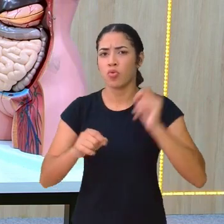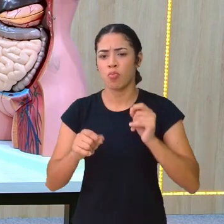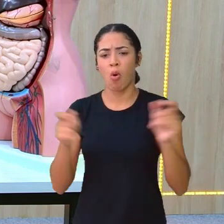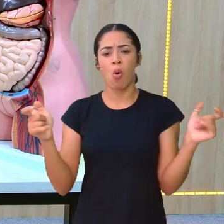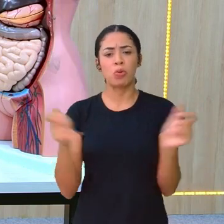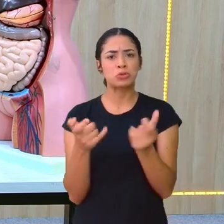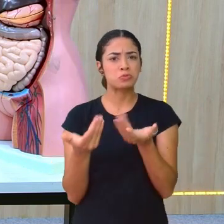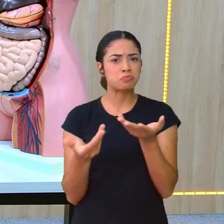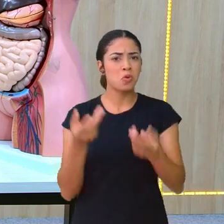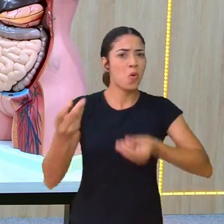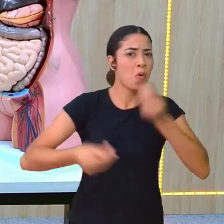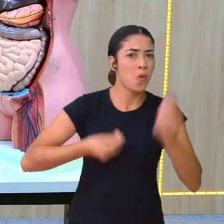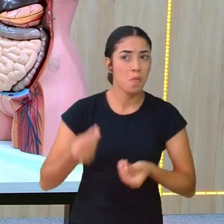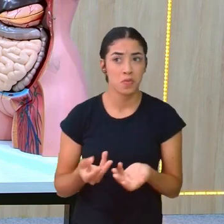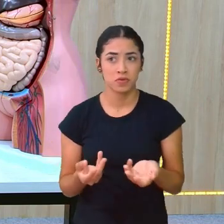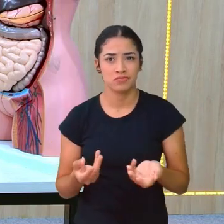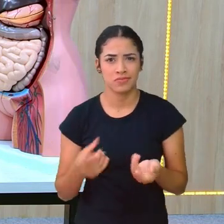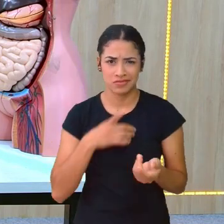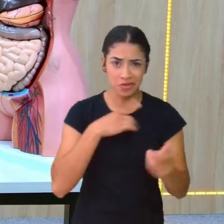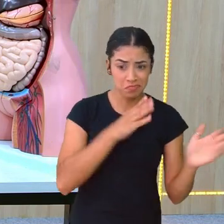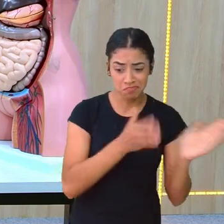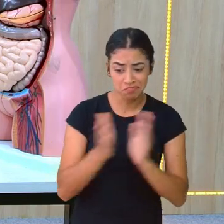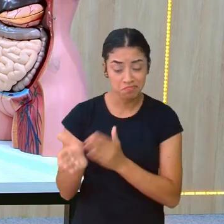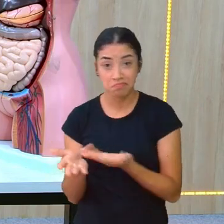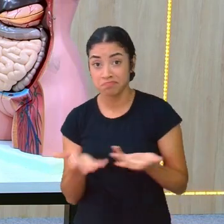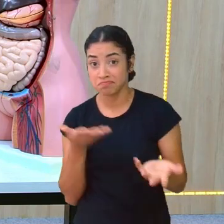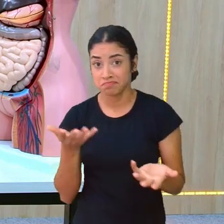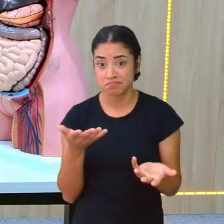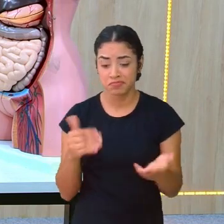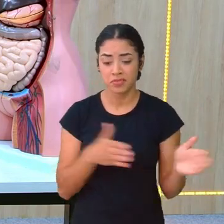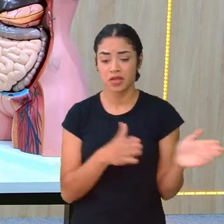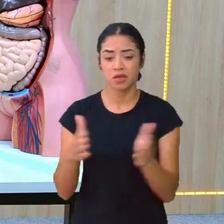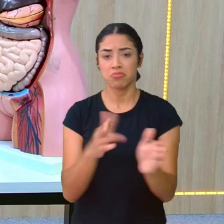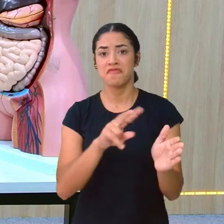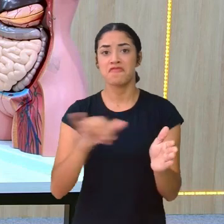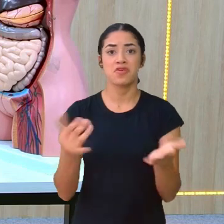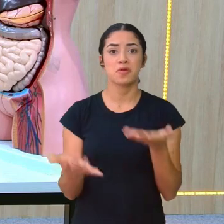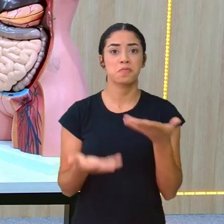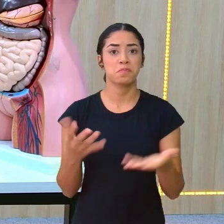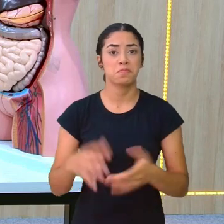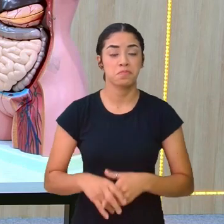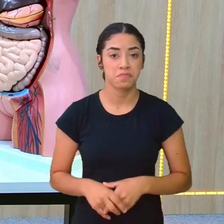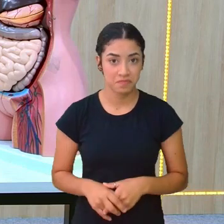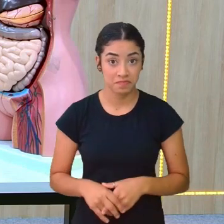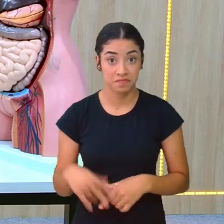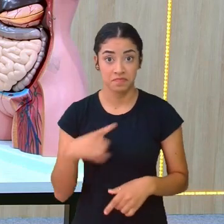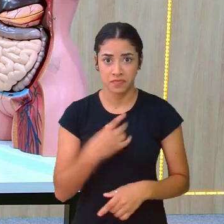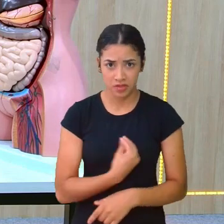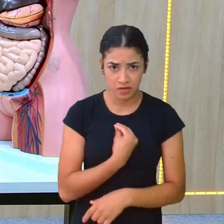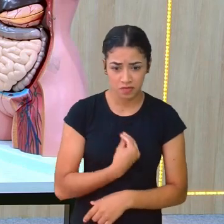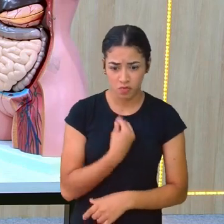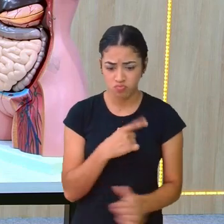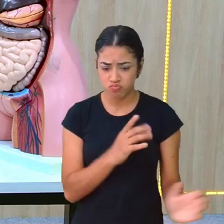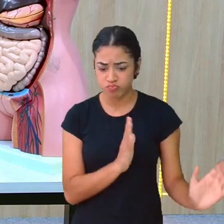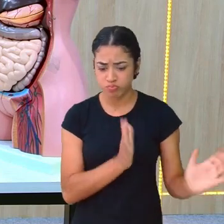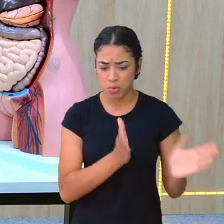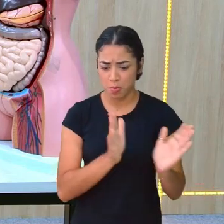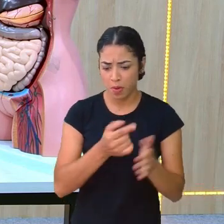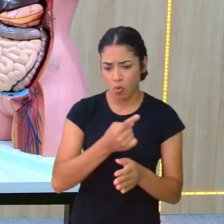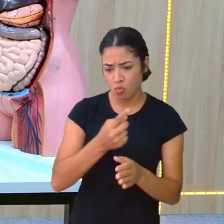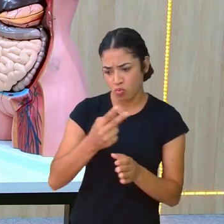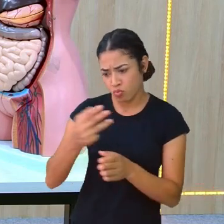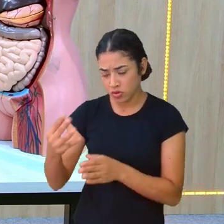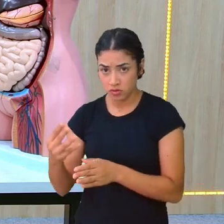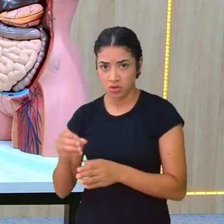passar? Né? Quais são as etapas? Que caminho ele vai percorrer? Existe uma ordem? Ou